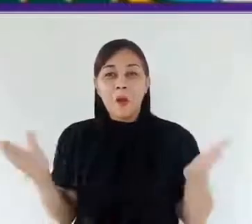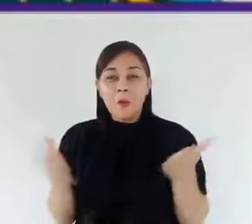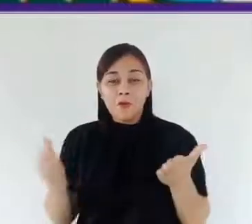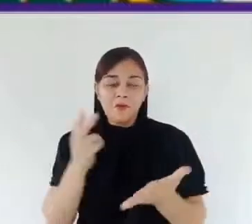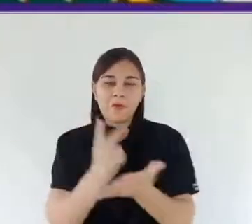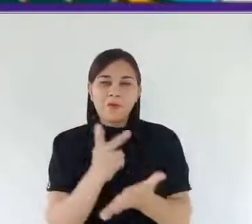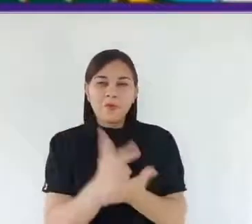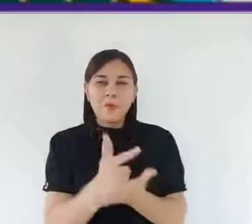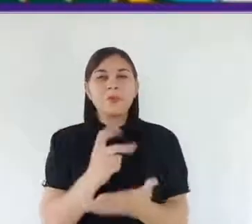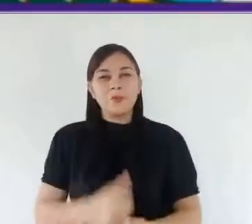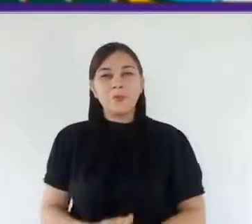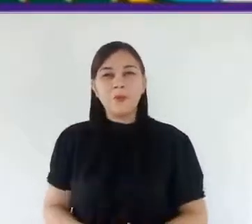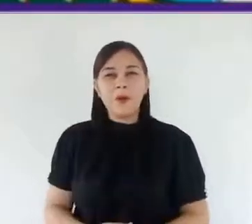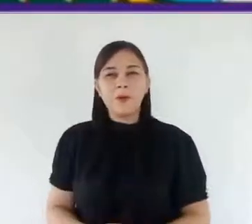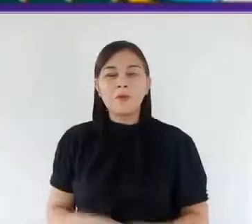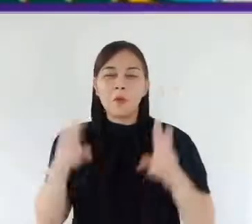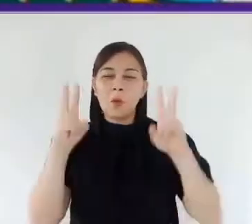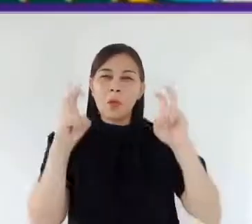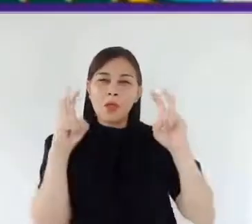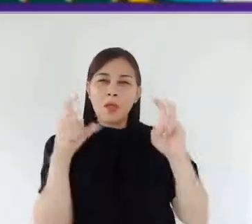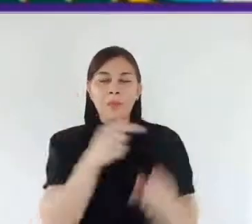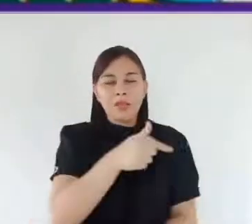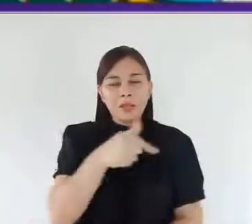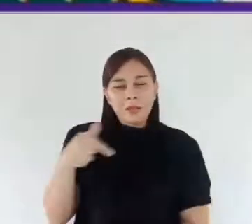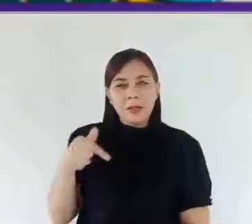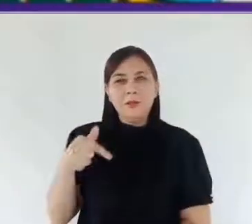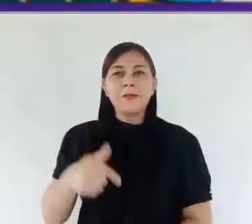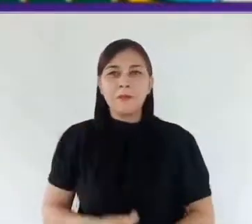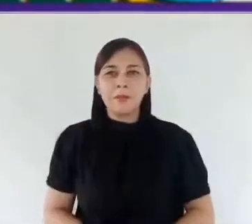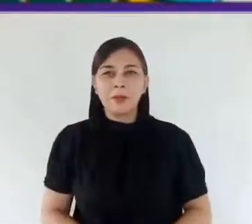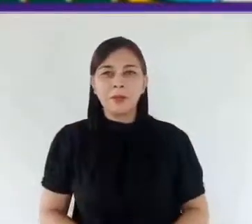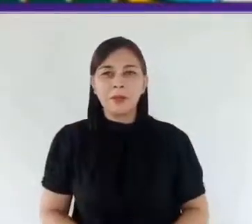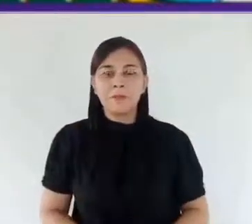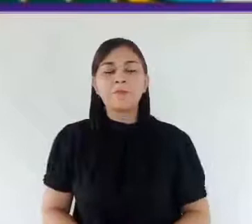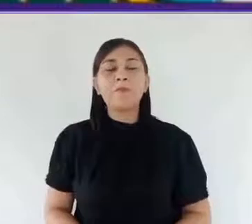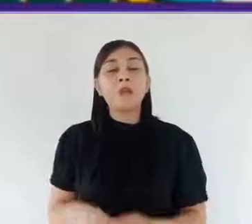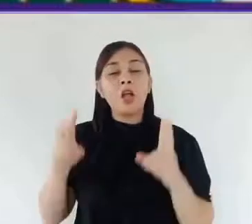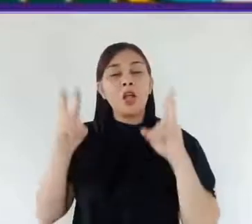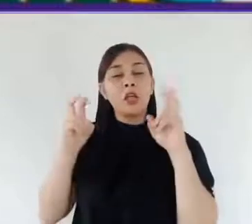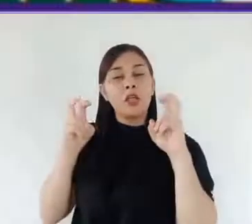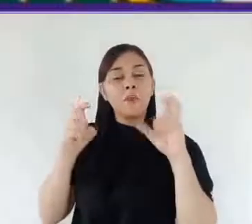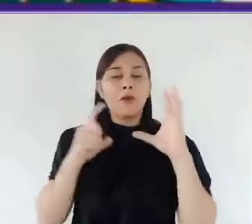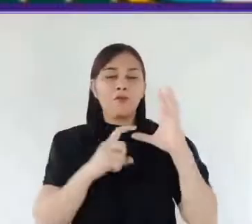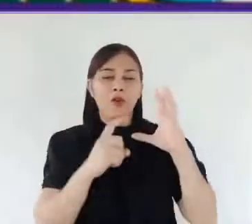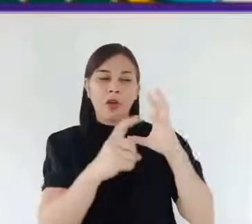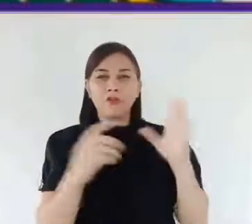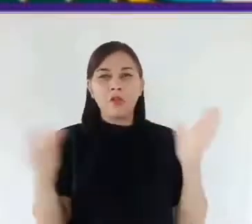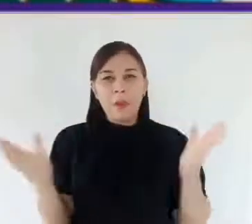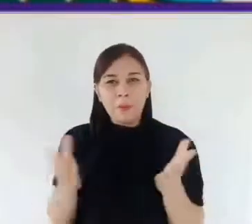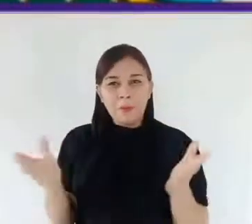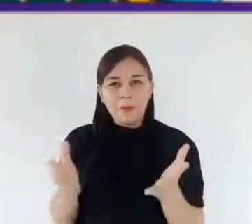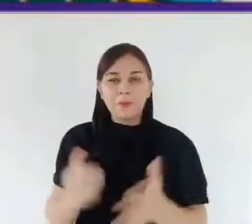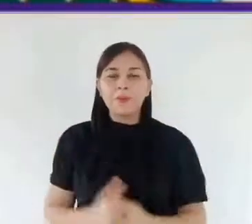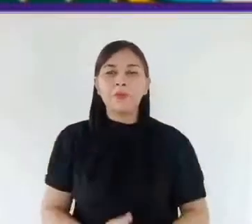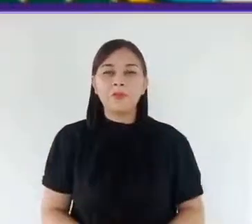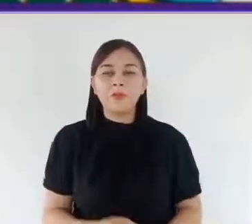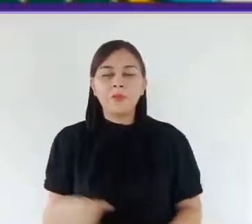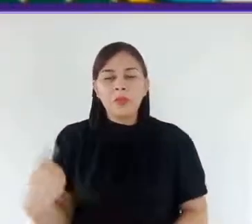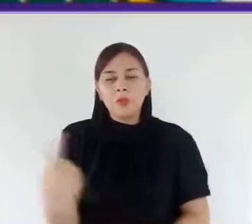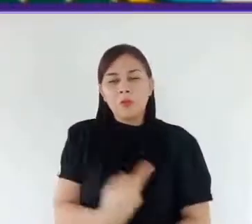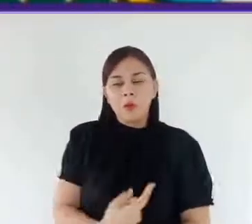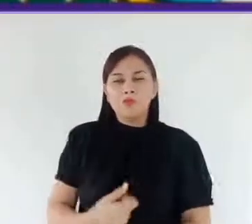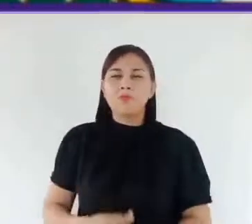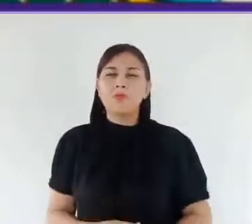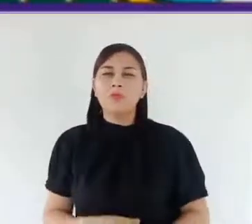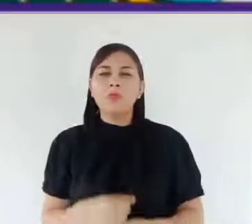continuidade da semana sobre o nosso tema vogais. E hoje nós vamos falar sobre